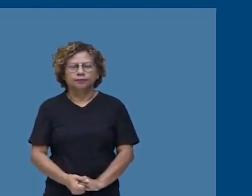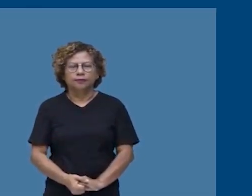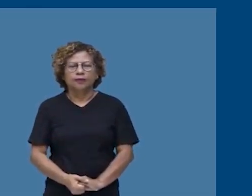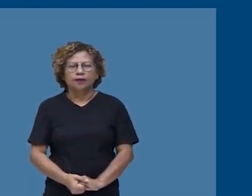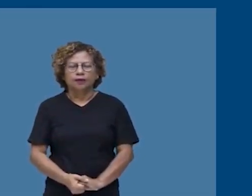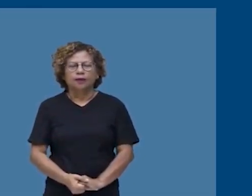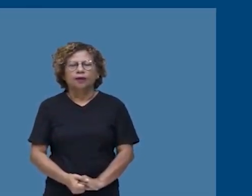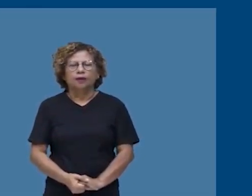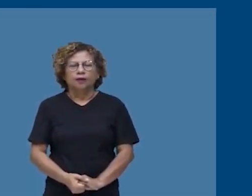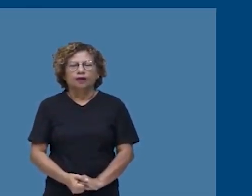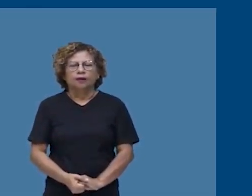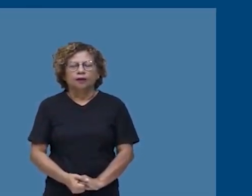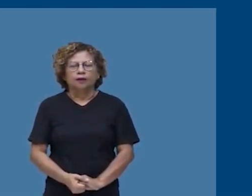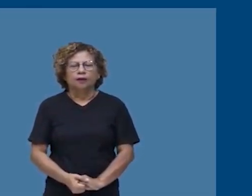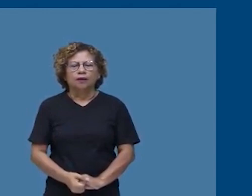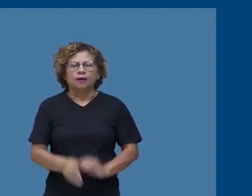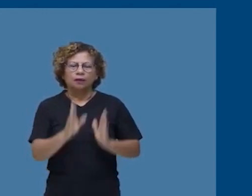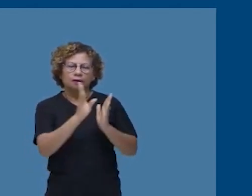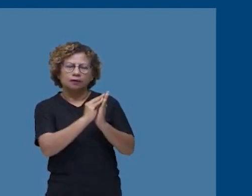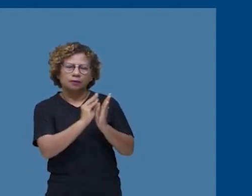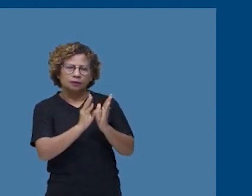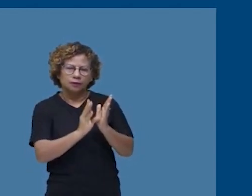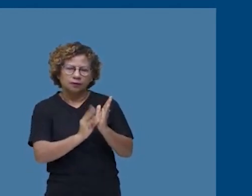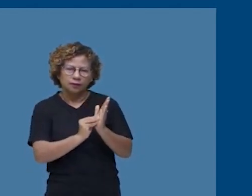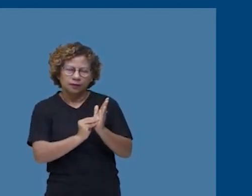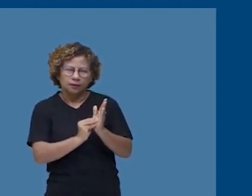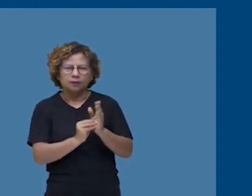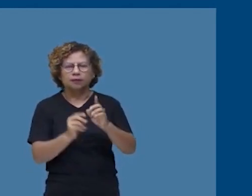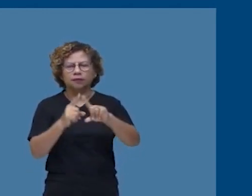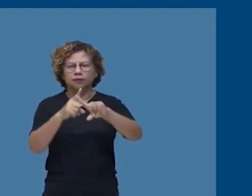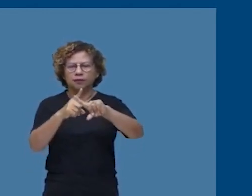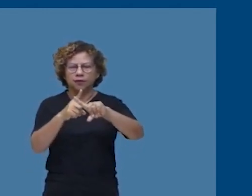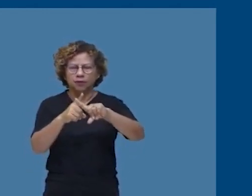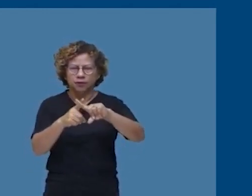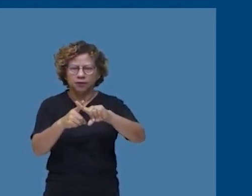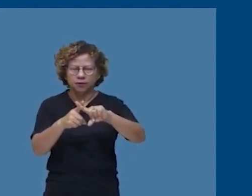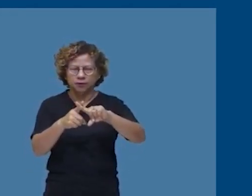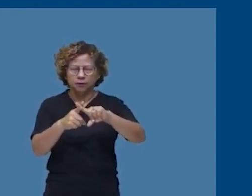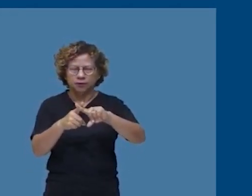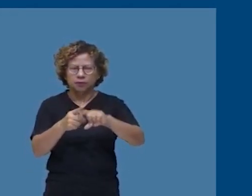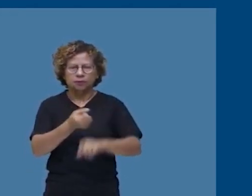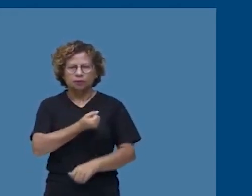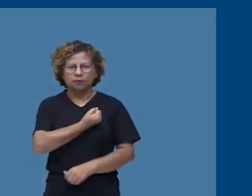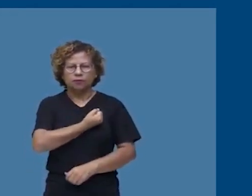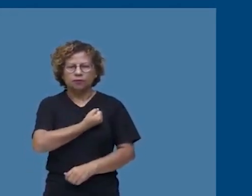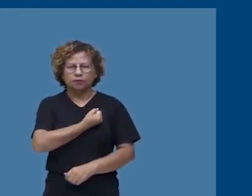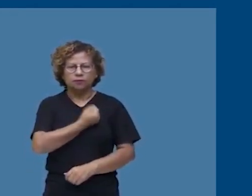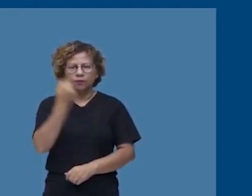Aula 3.2. Conteúdo. Multiplicação dos números naturais.